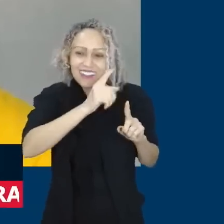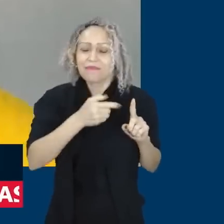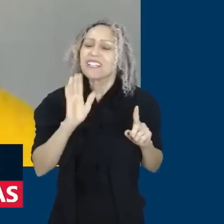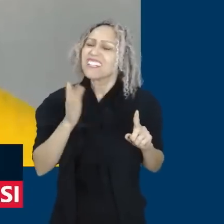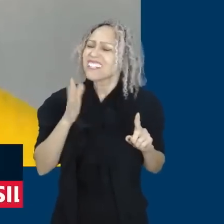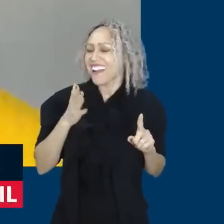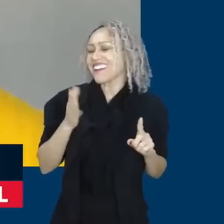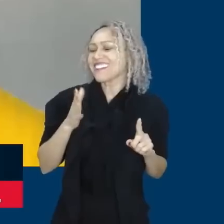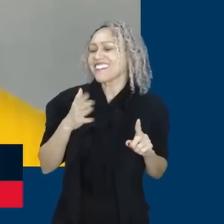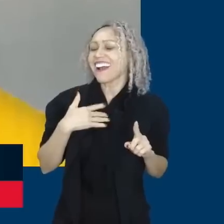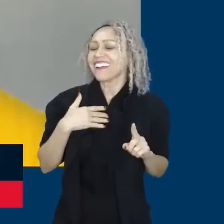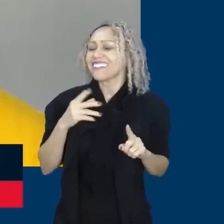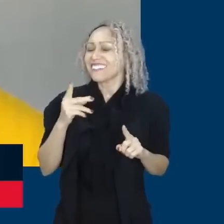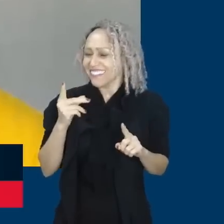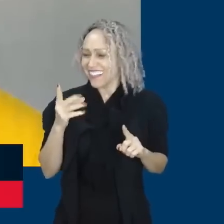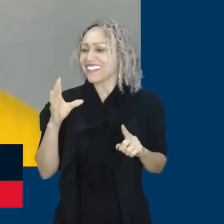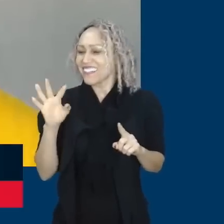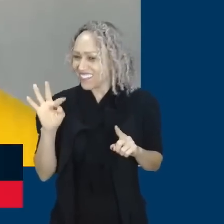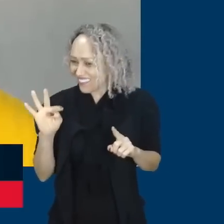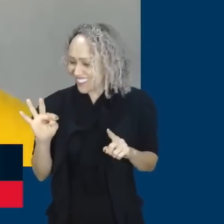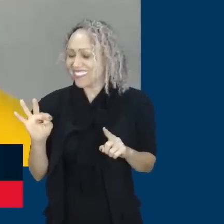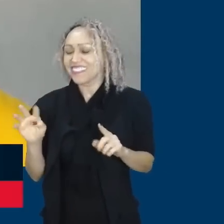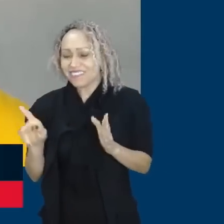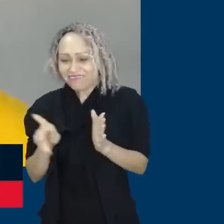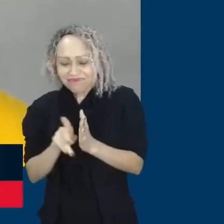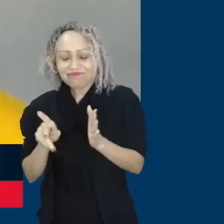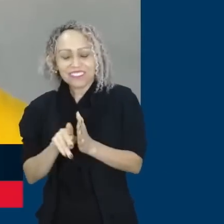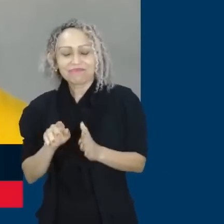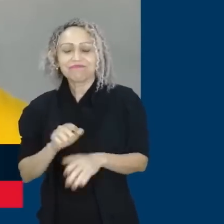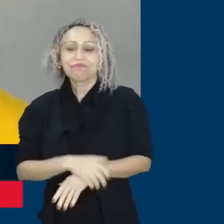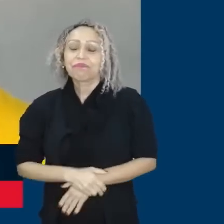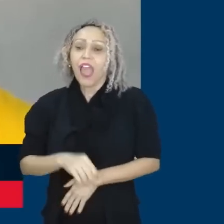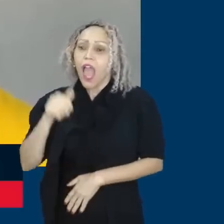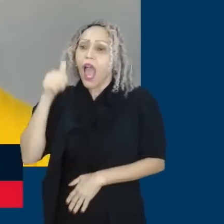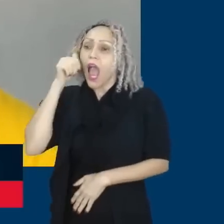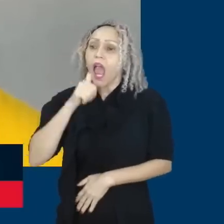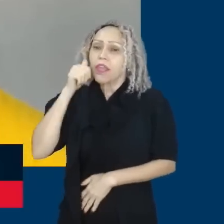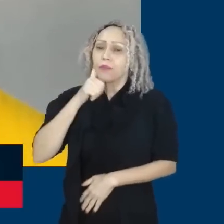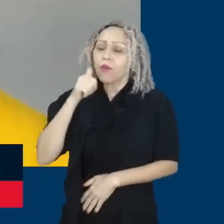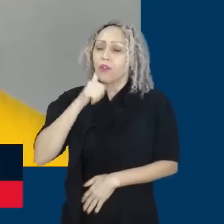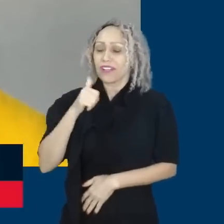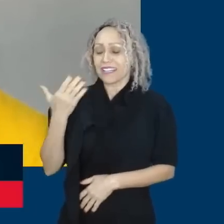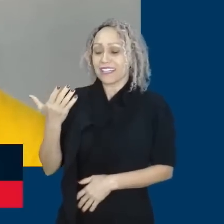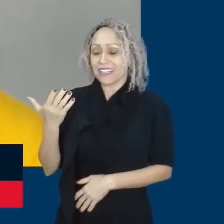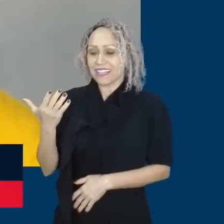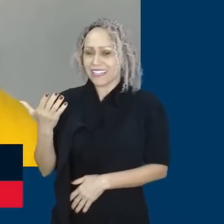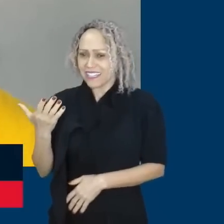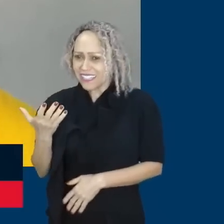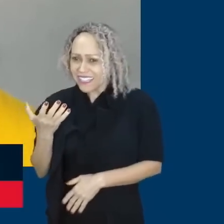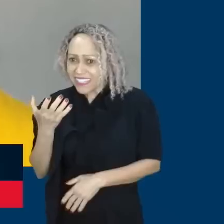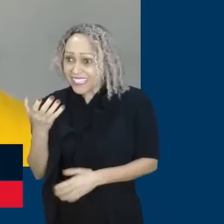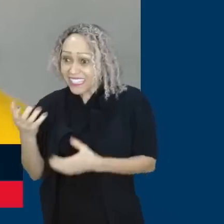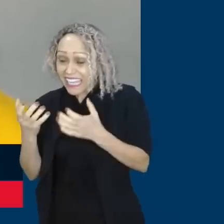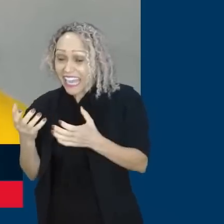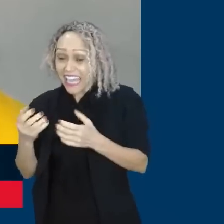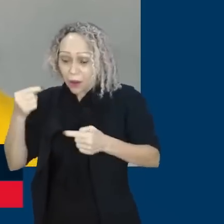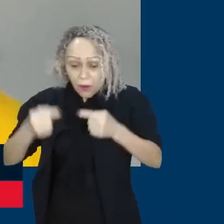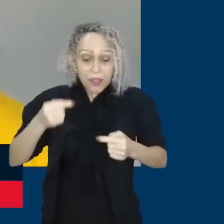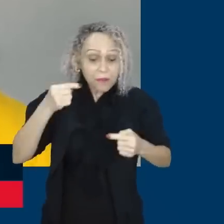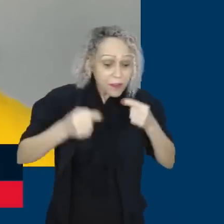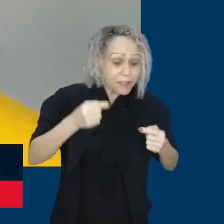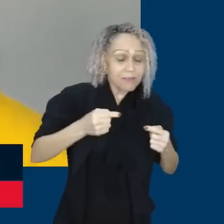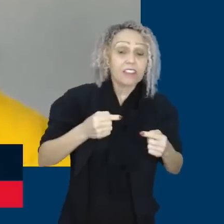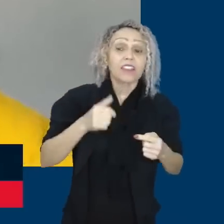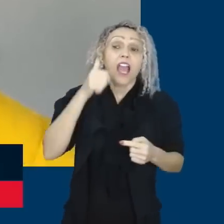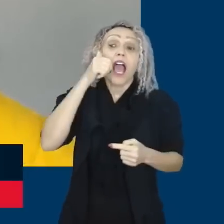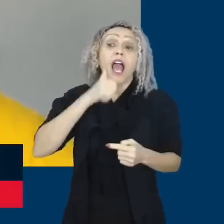quando querem e precisam fazer política, elas levam as suas crias, seus filhos, né, junto para os